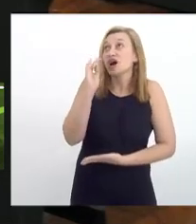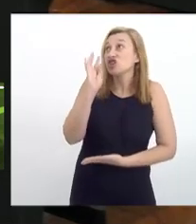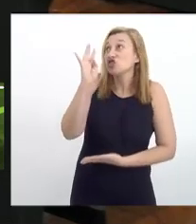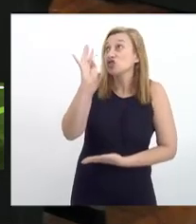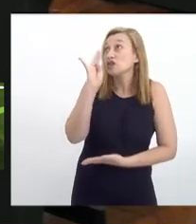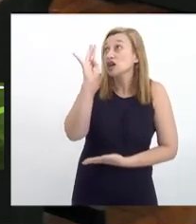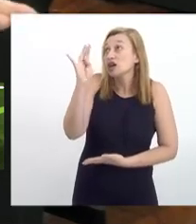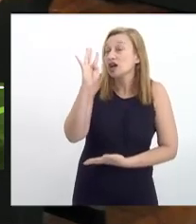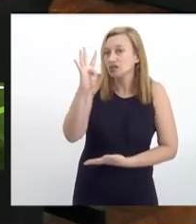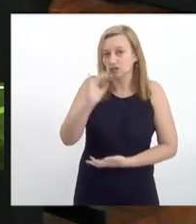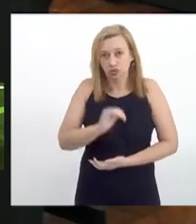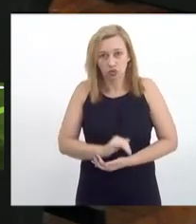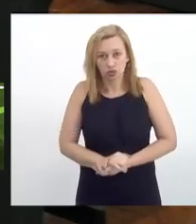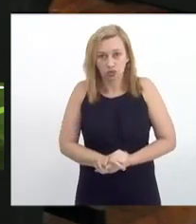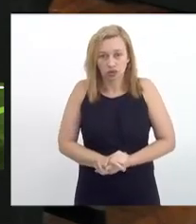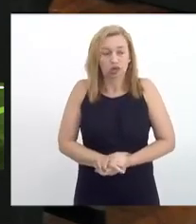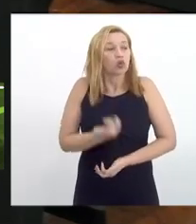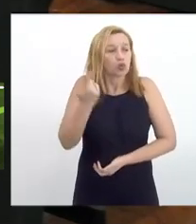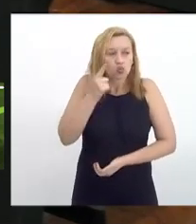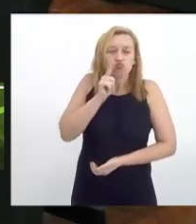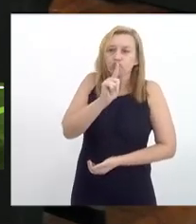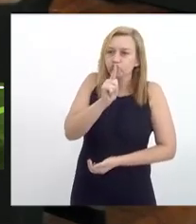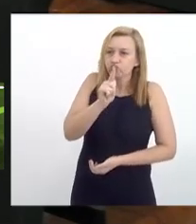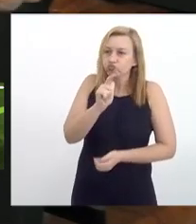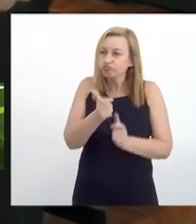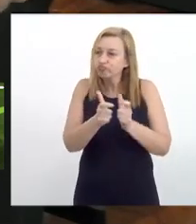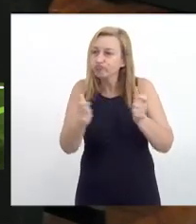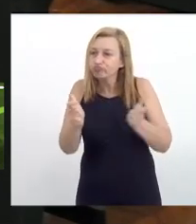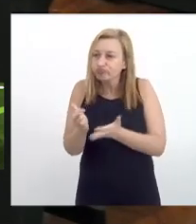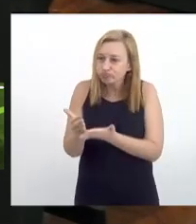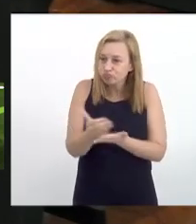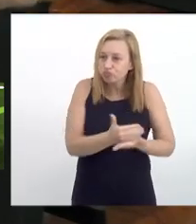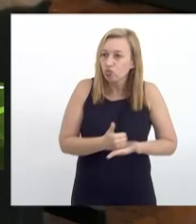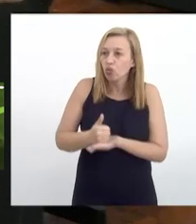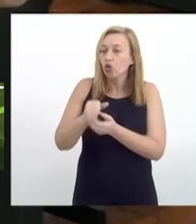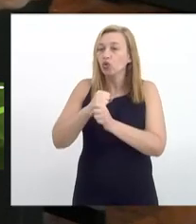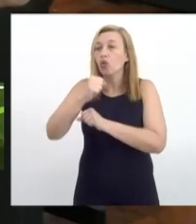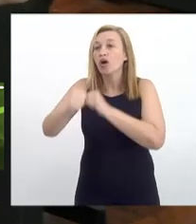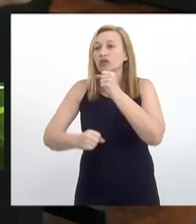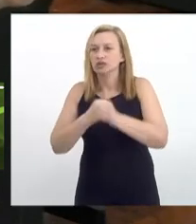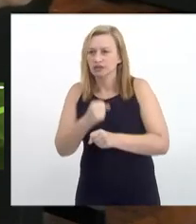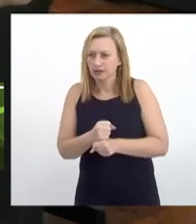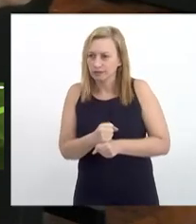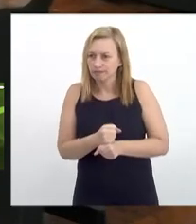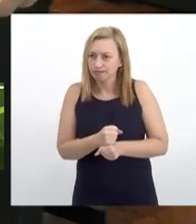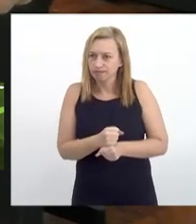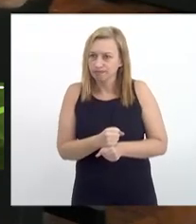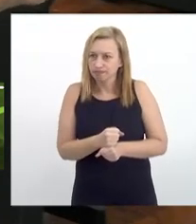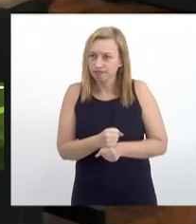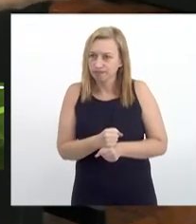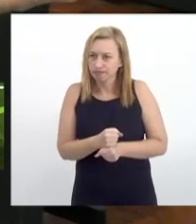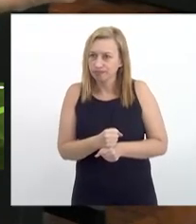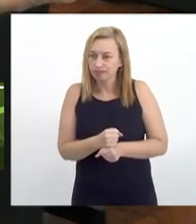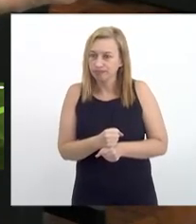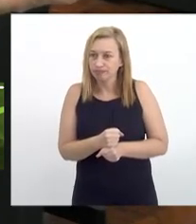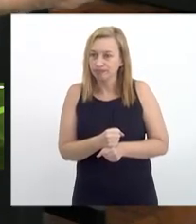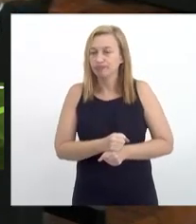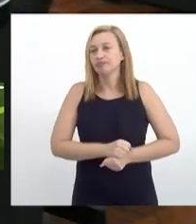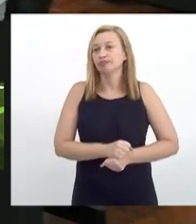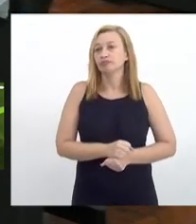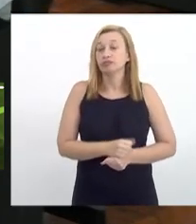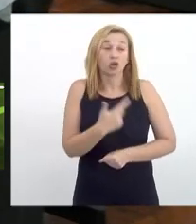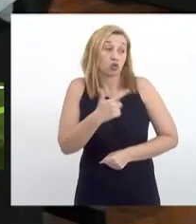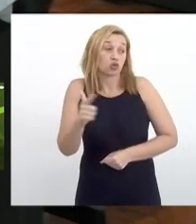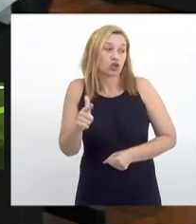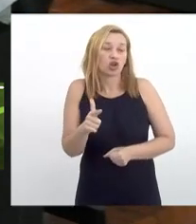que a gente consiga uma grande arrecadação no ano que vem. E aí, não